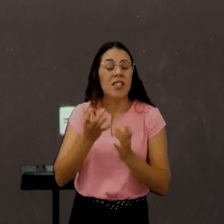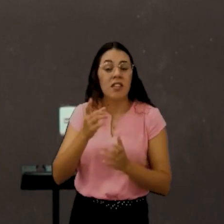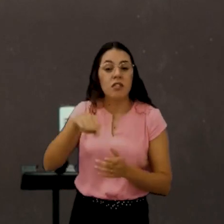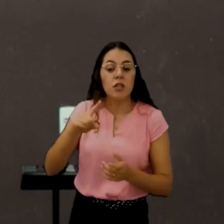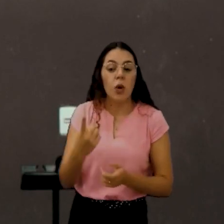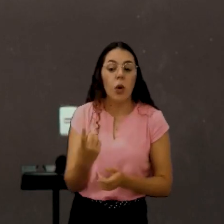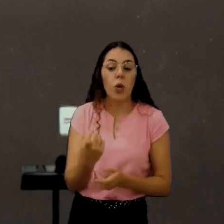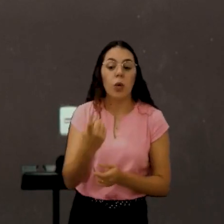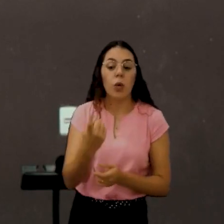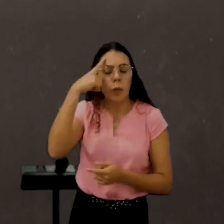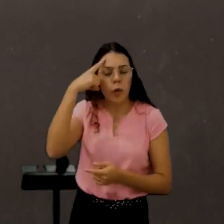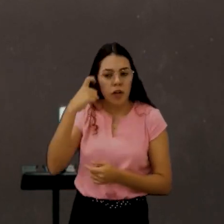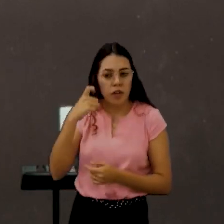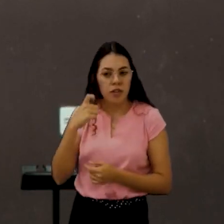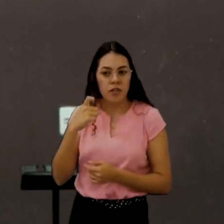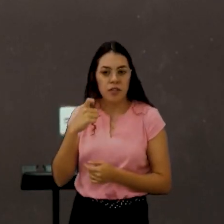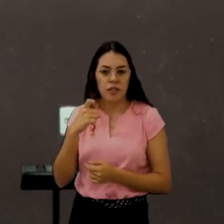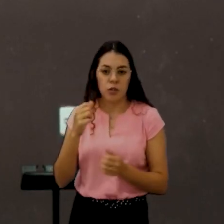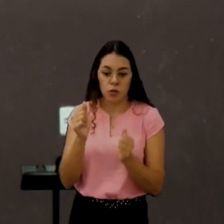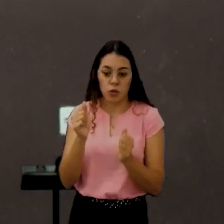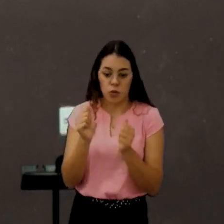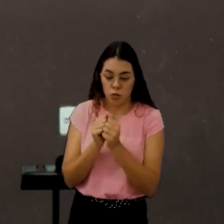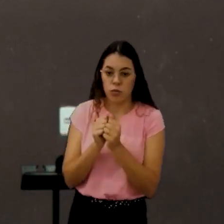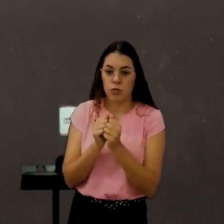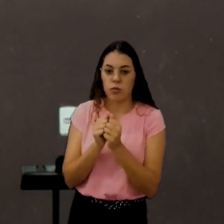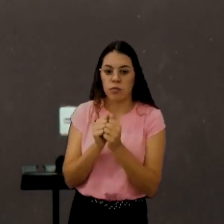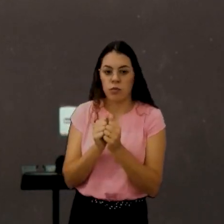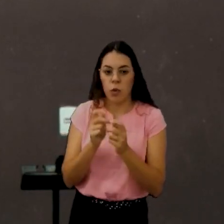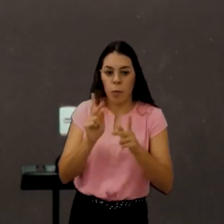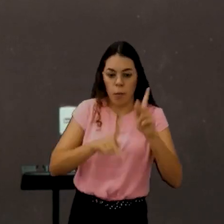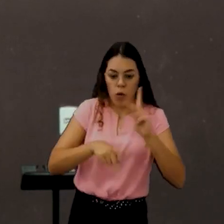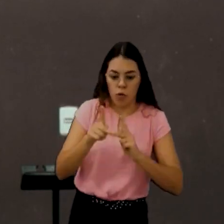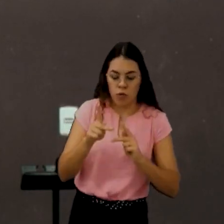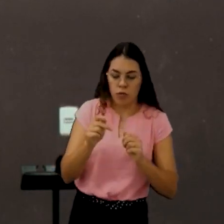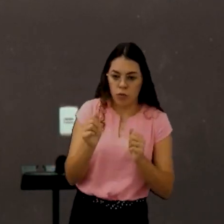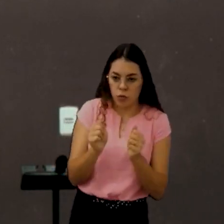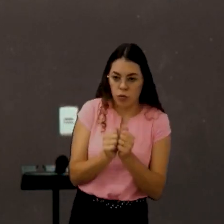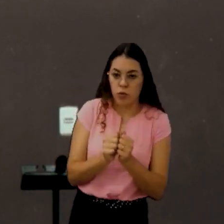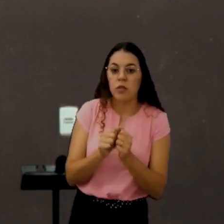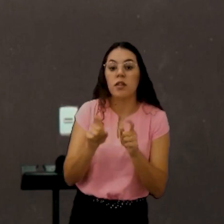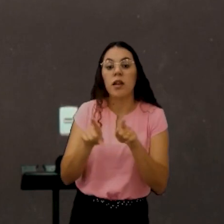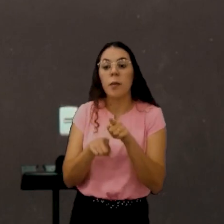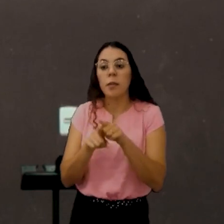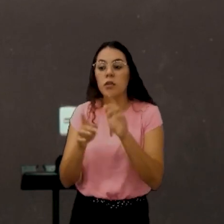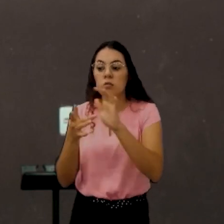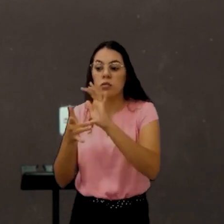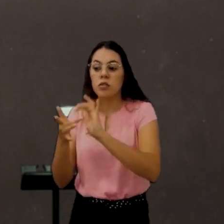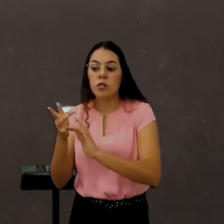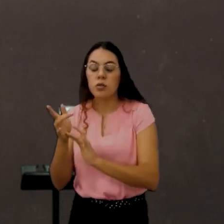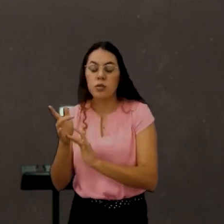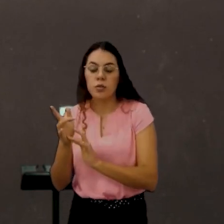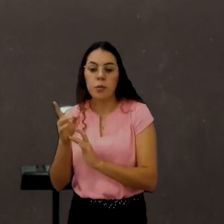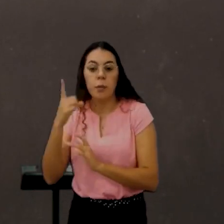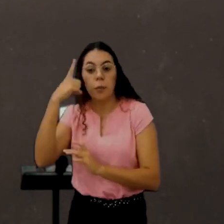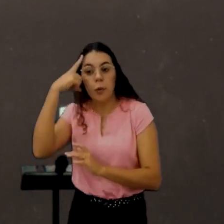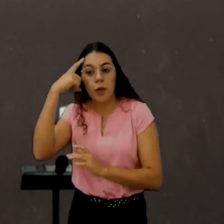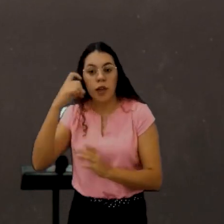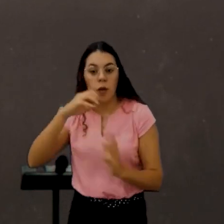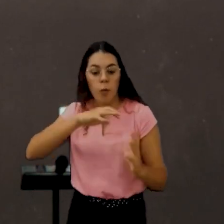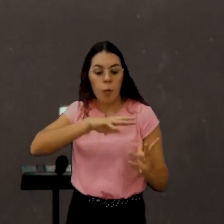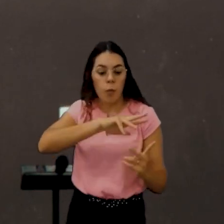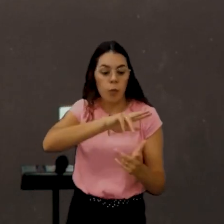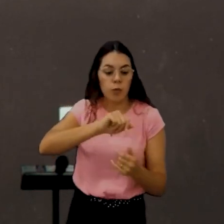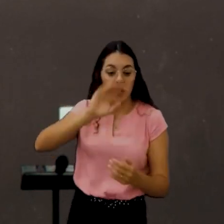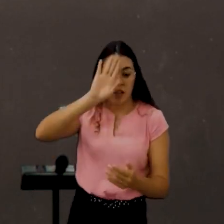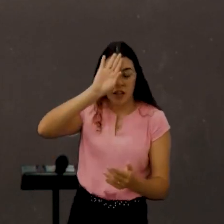unidade? Tanto entre nós, como com Cristo. Sabe por quê? Ele diz: para que o mundo creia que